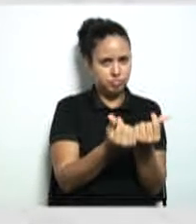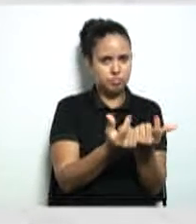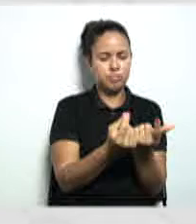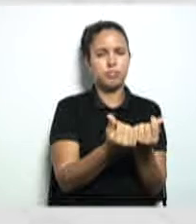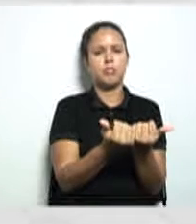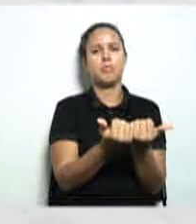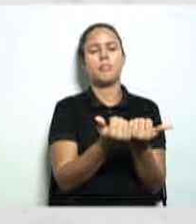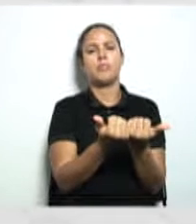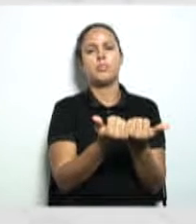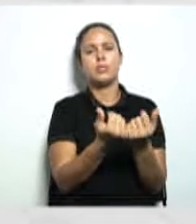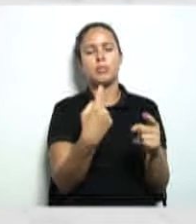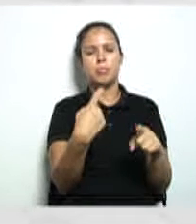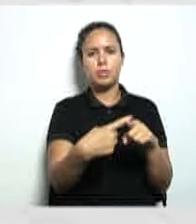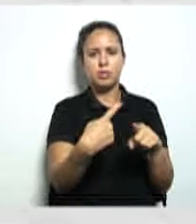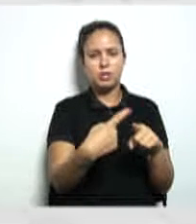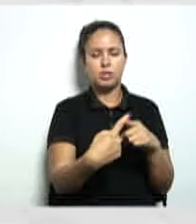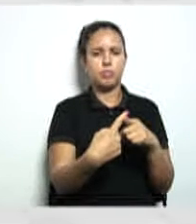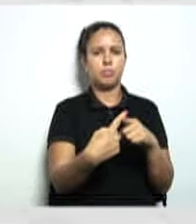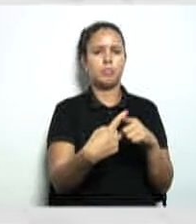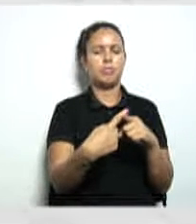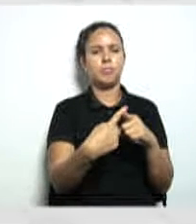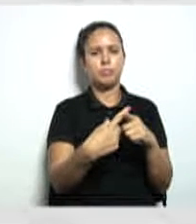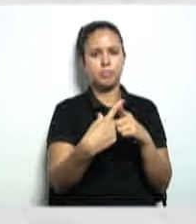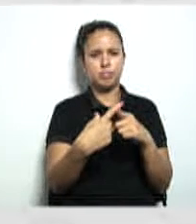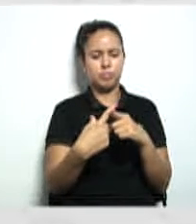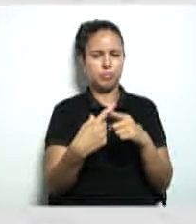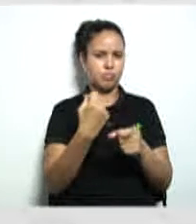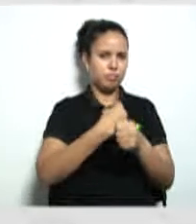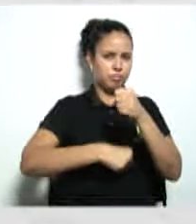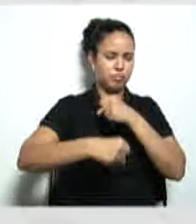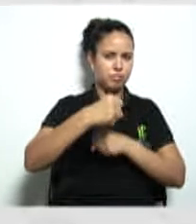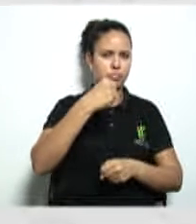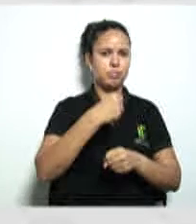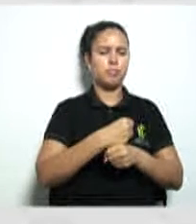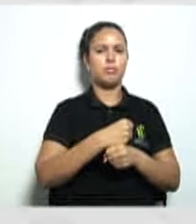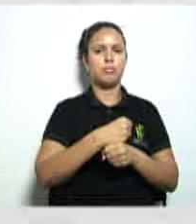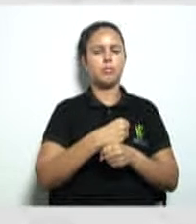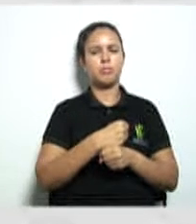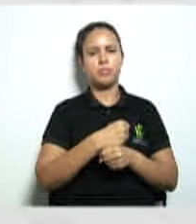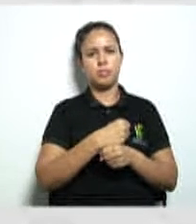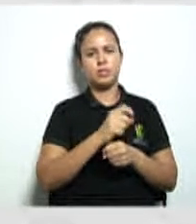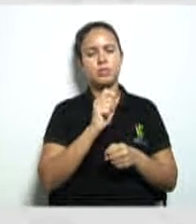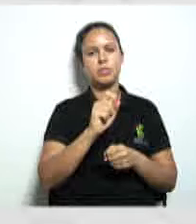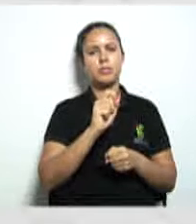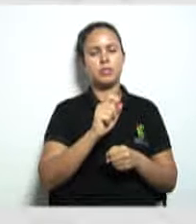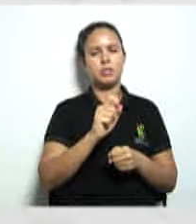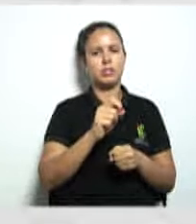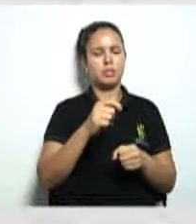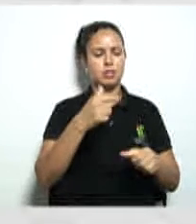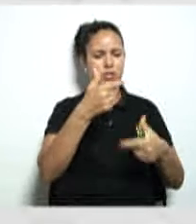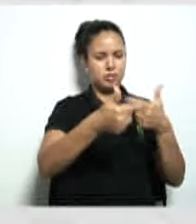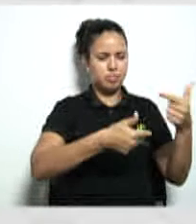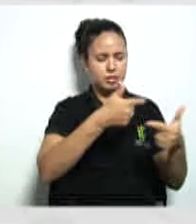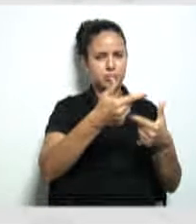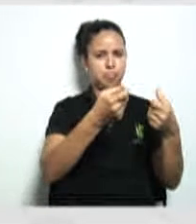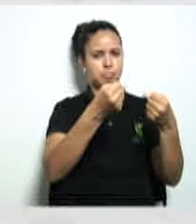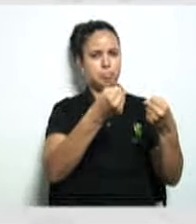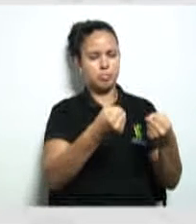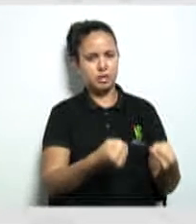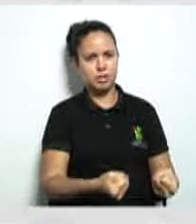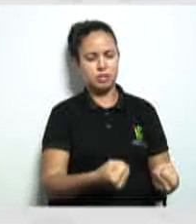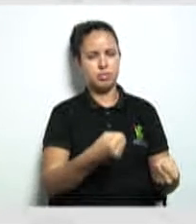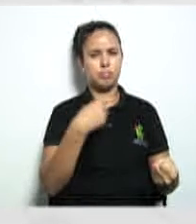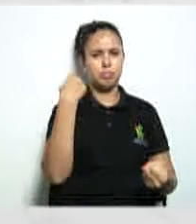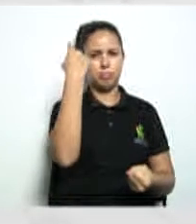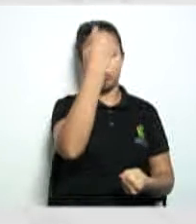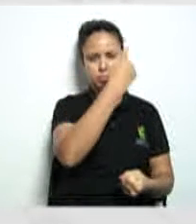Das condições insalubres, da exploração da mão de obra barata de